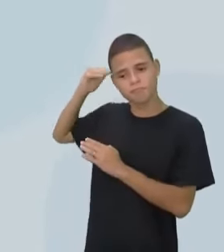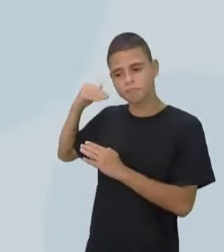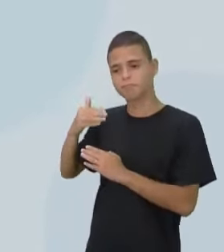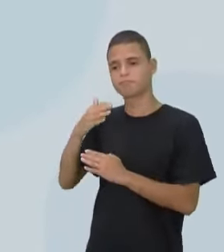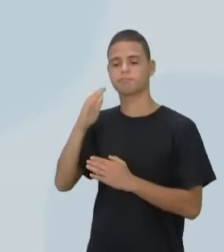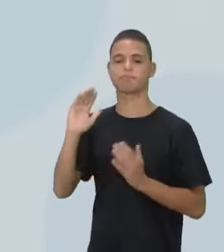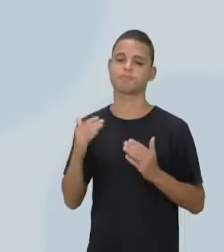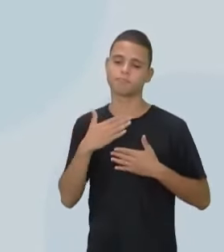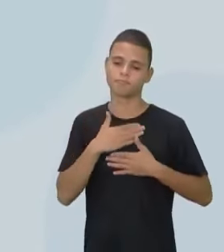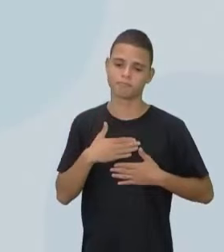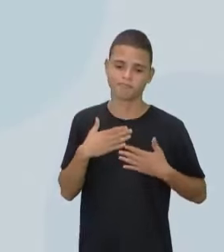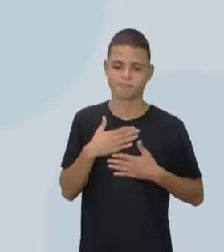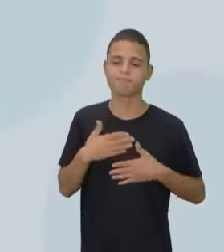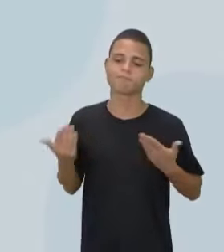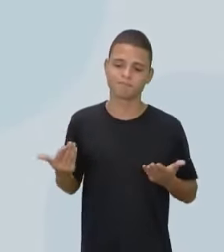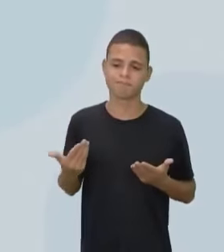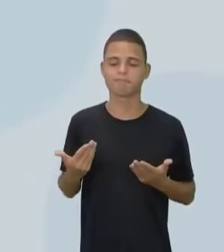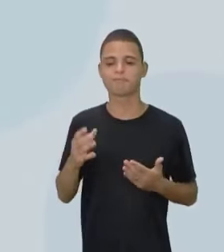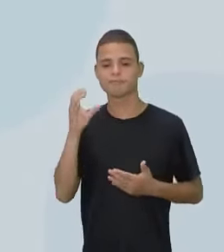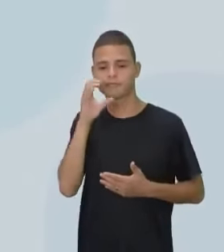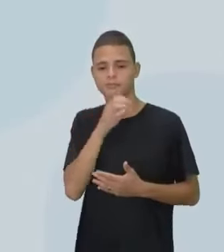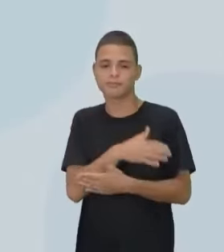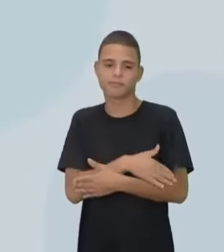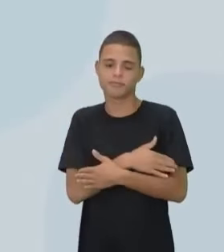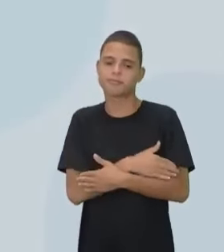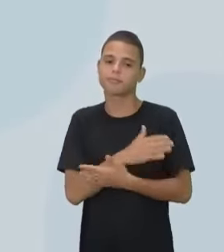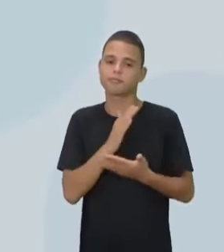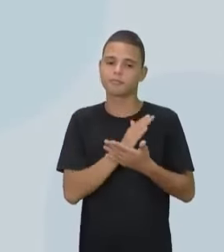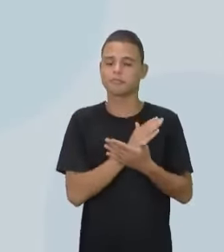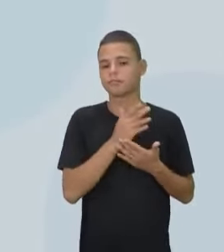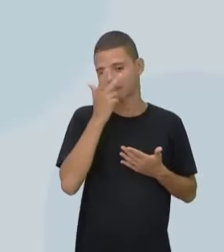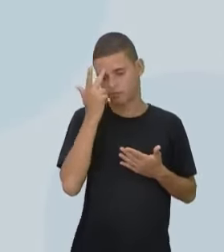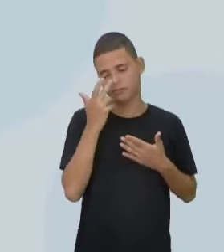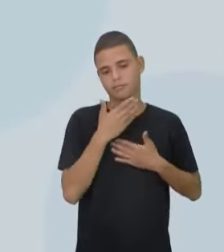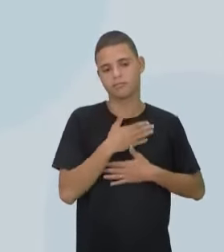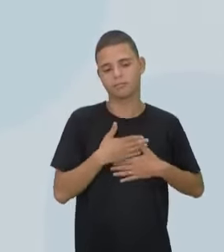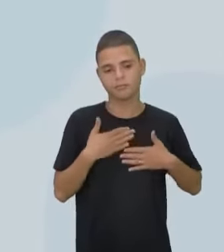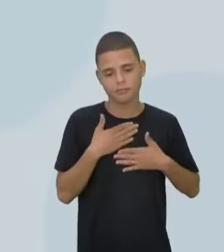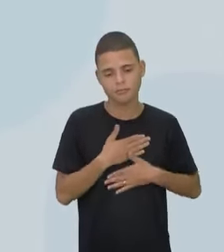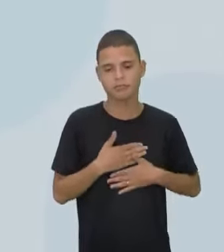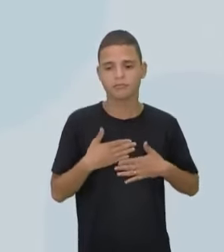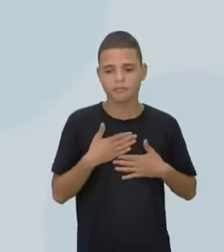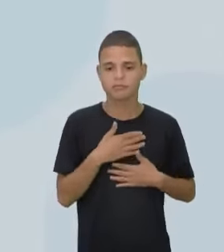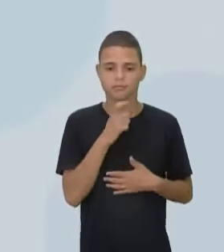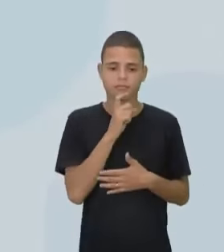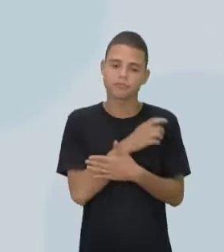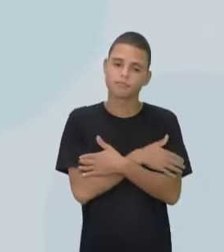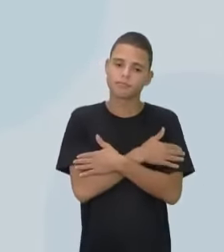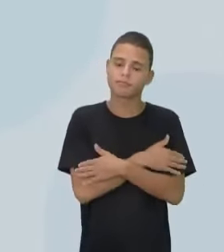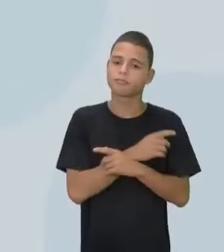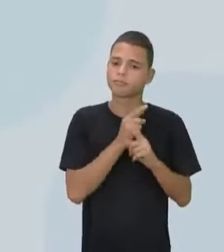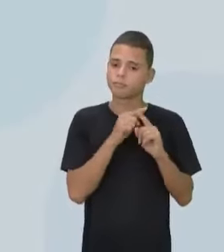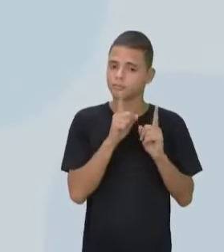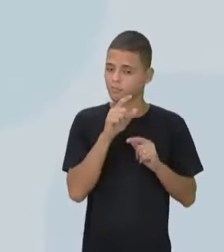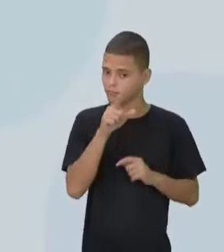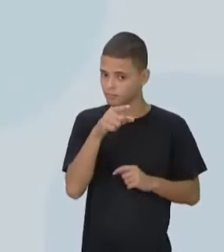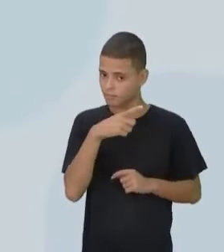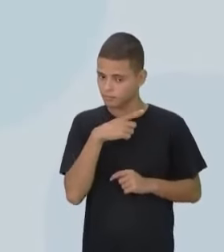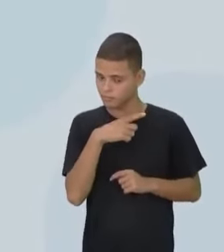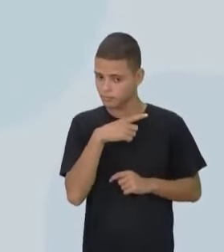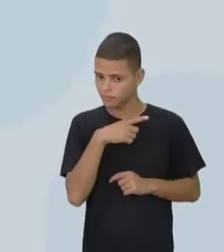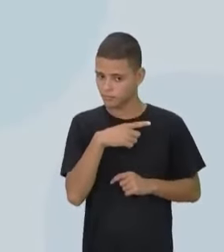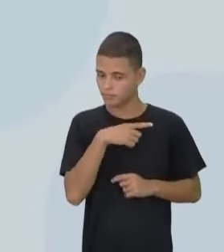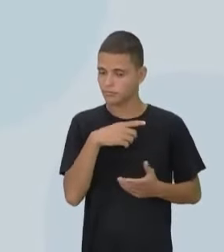tem muitas pessoas que gostam de frio, mas note, a gente só gosta de frio se você tiver abrigo